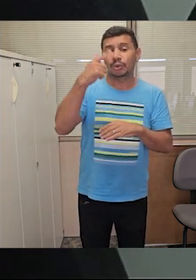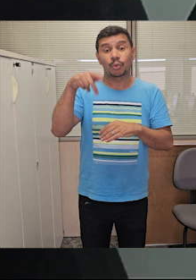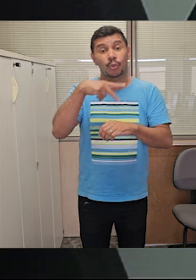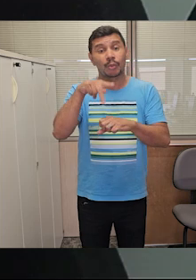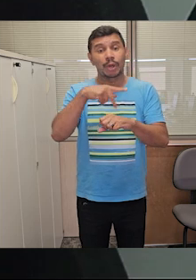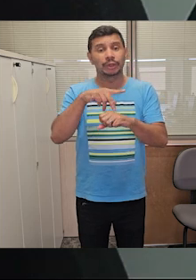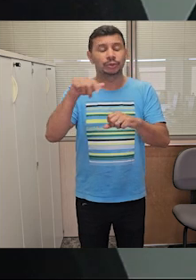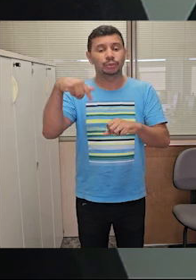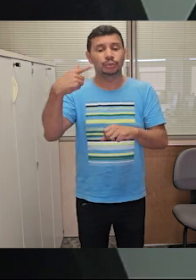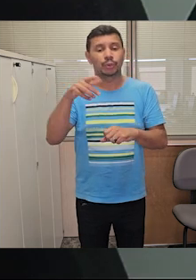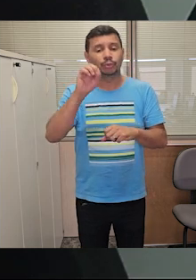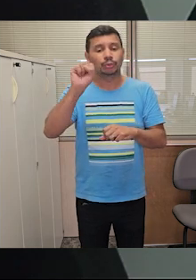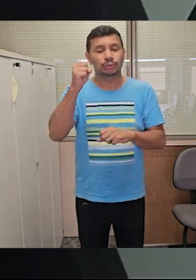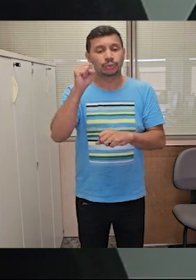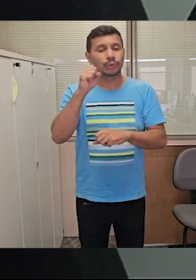no exílio.